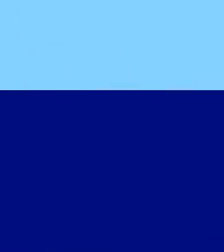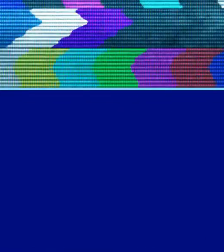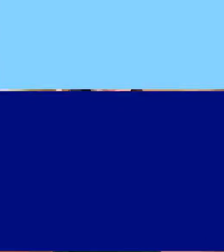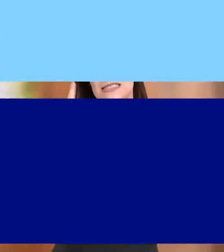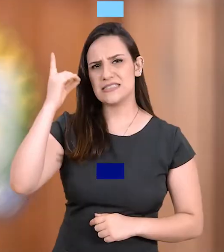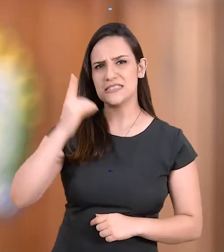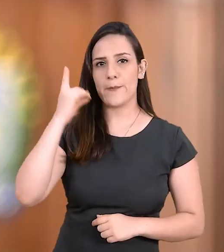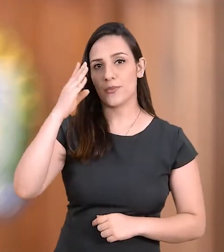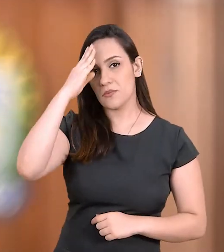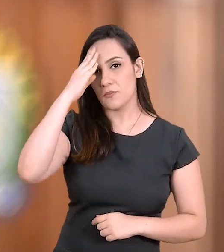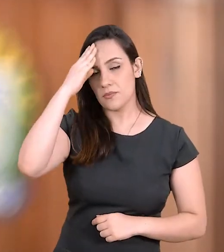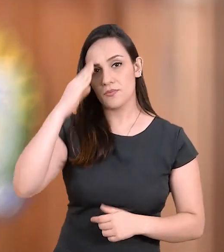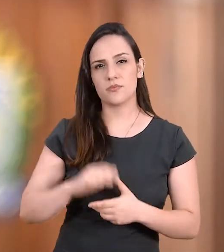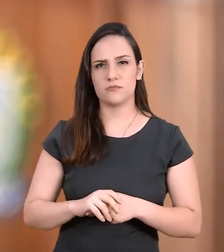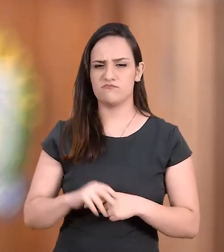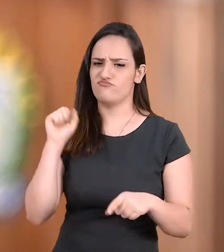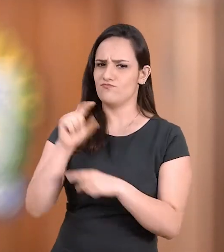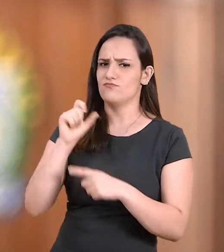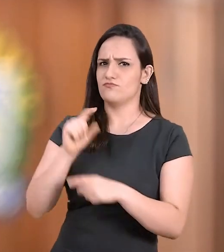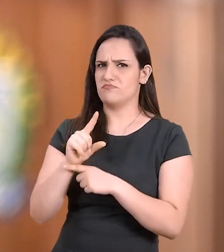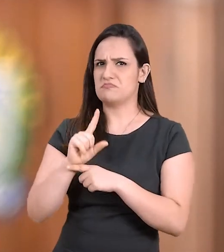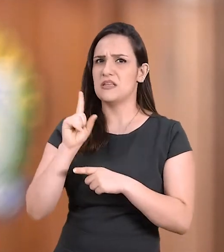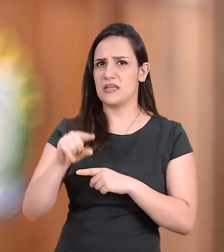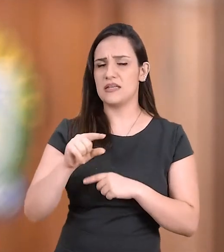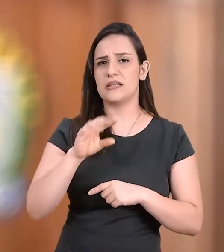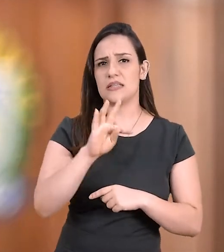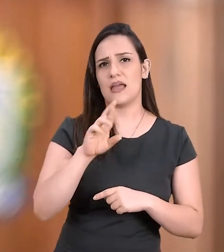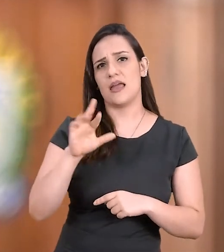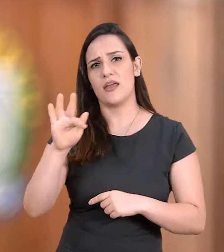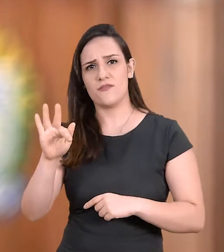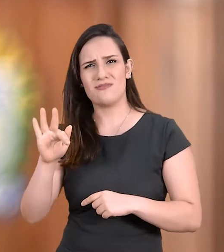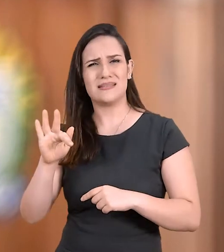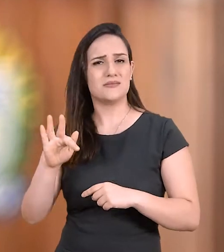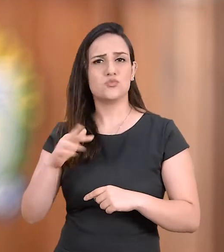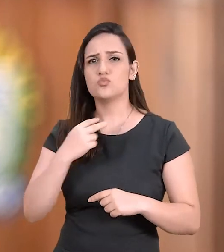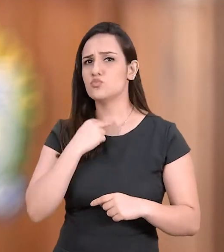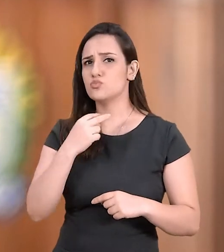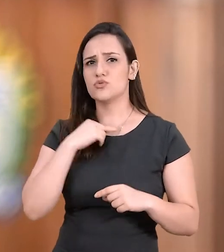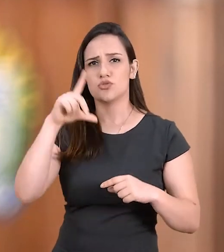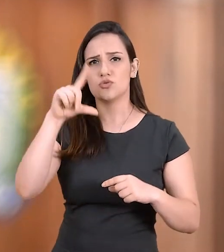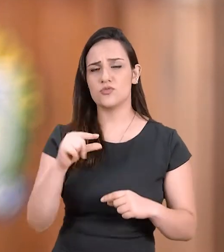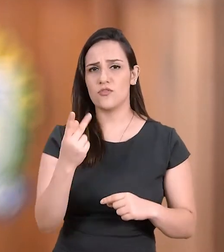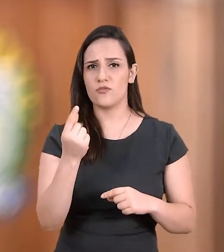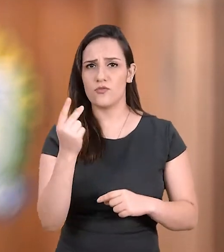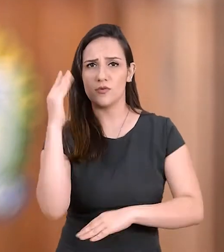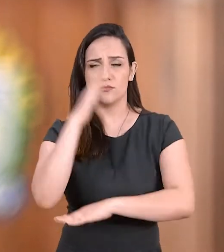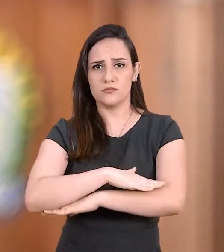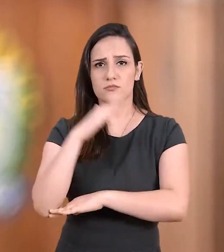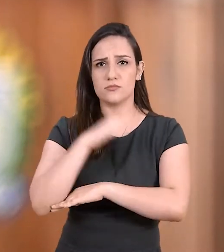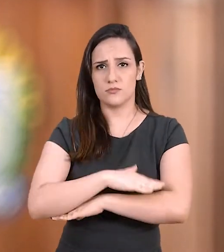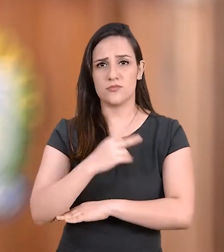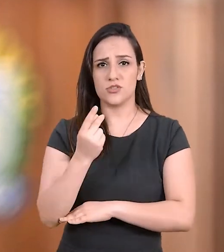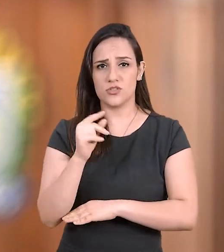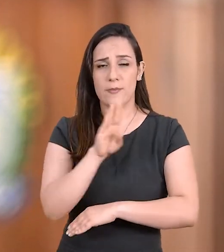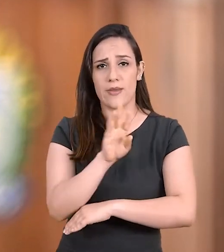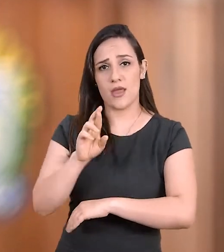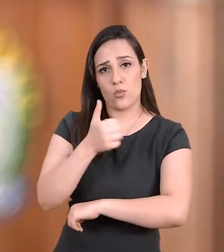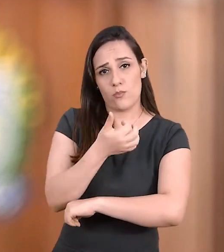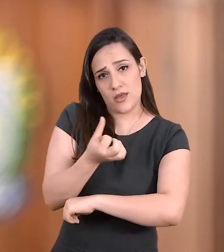Legislativa. Deputado Barbosinha critica a liminar do TRF, que impediu a redução no preço do pedágio